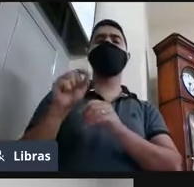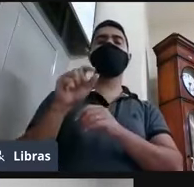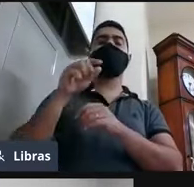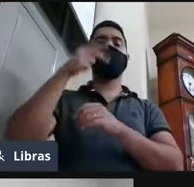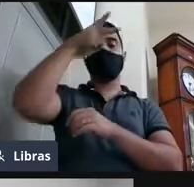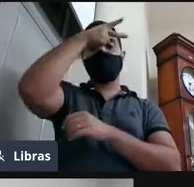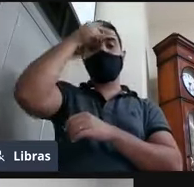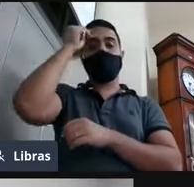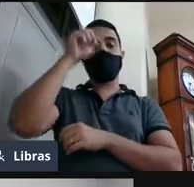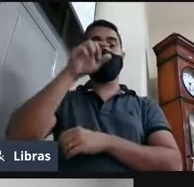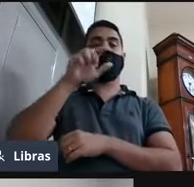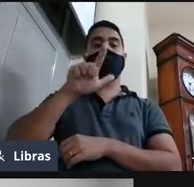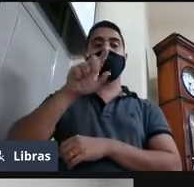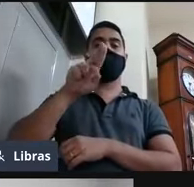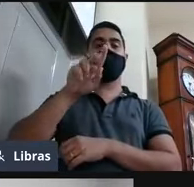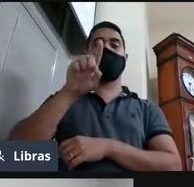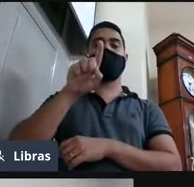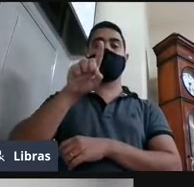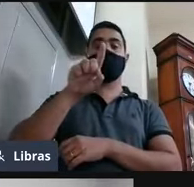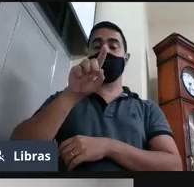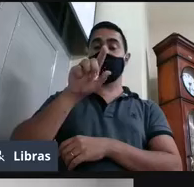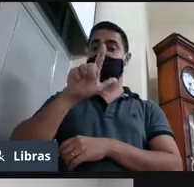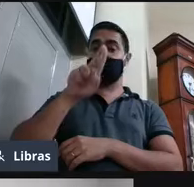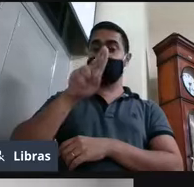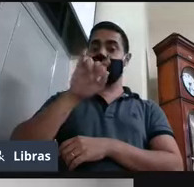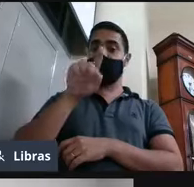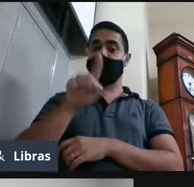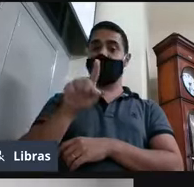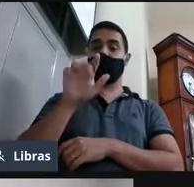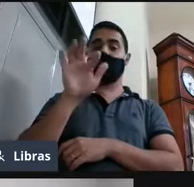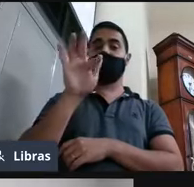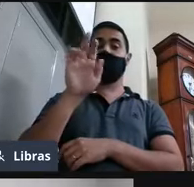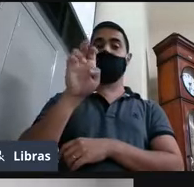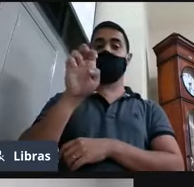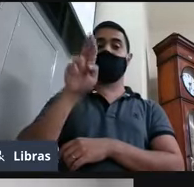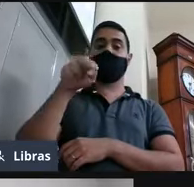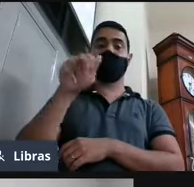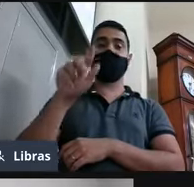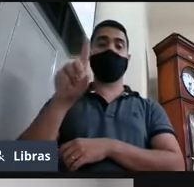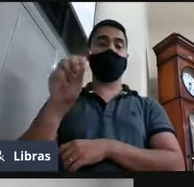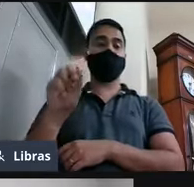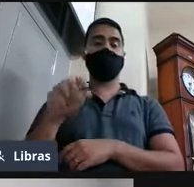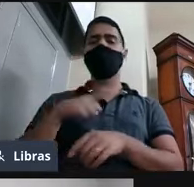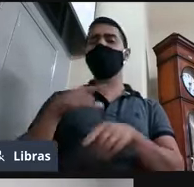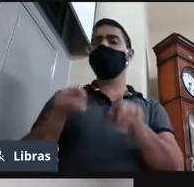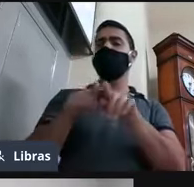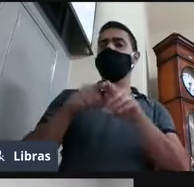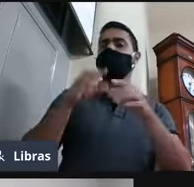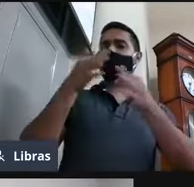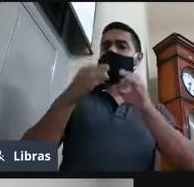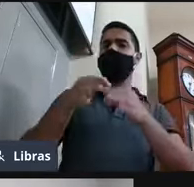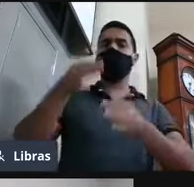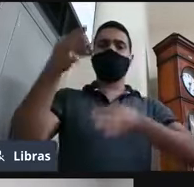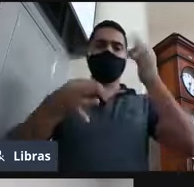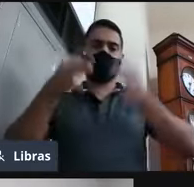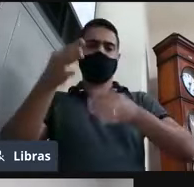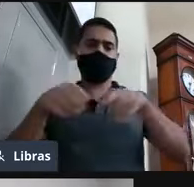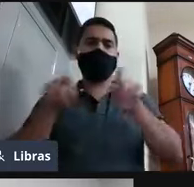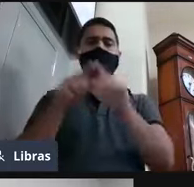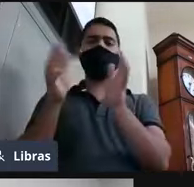Fernando Furtado da Graça. Aí tem um requerimento de urgência 143 e o parecer da Comissão de Constituição e Justiça